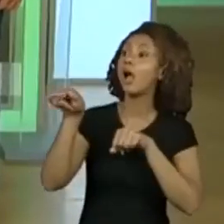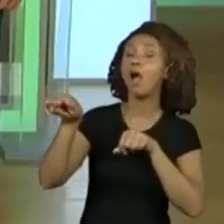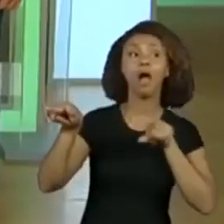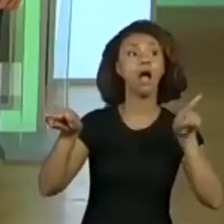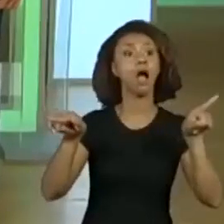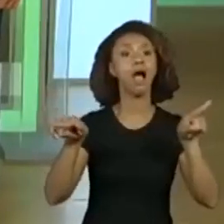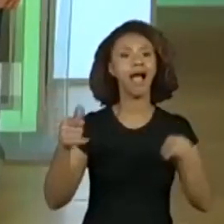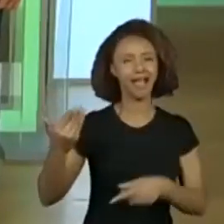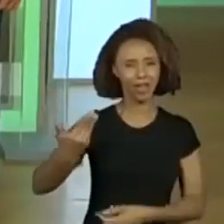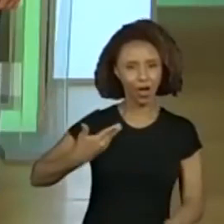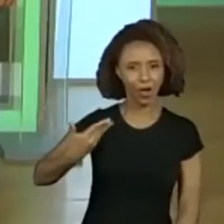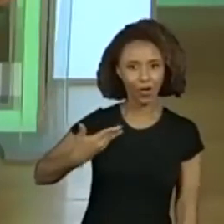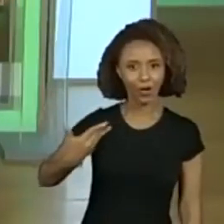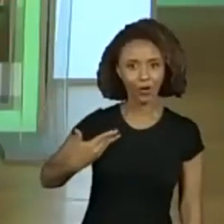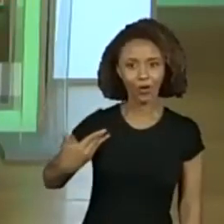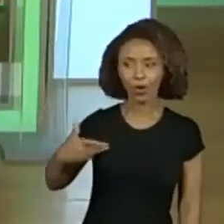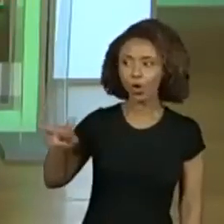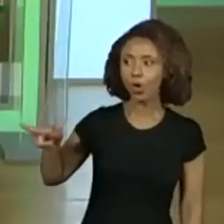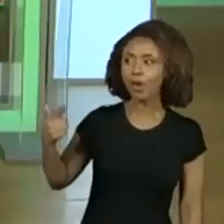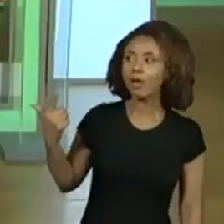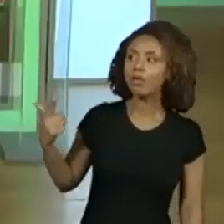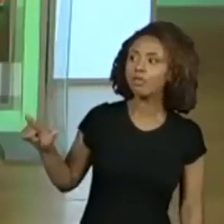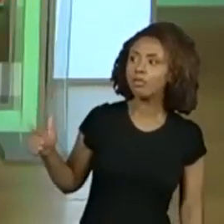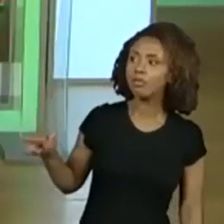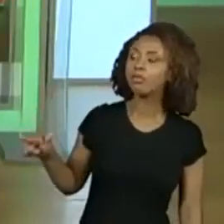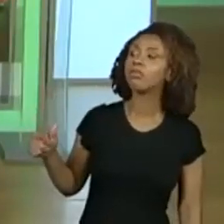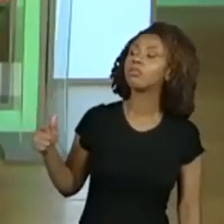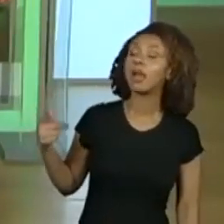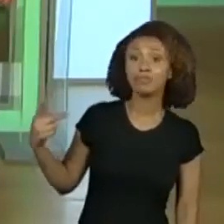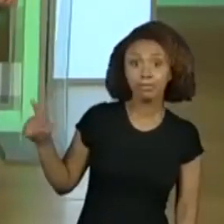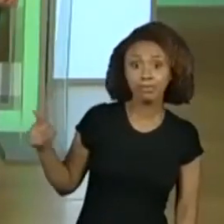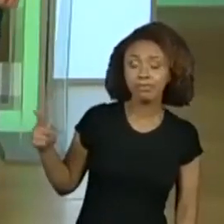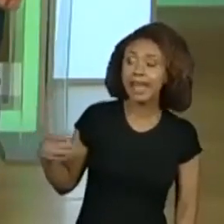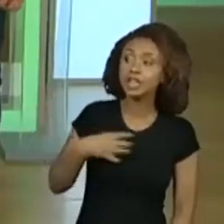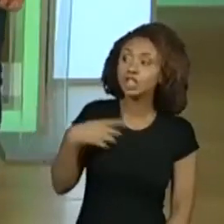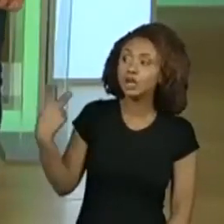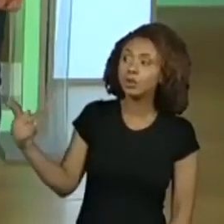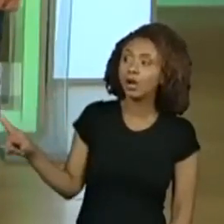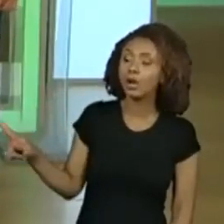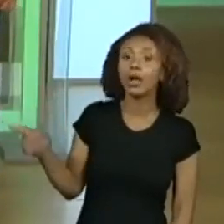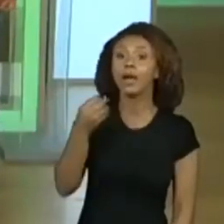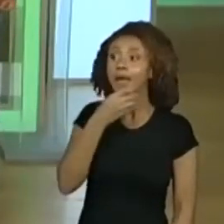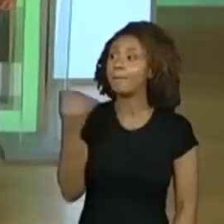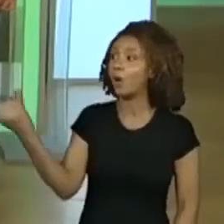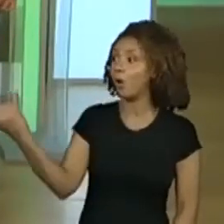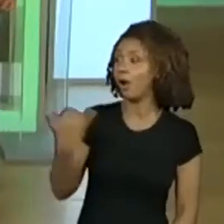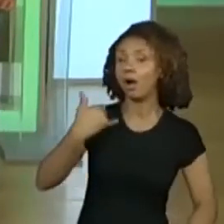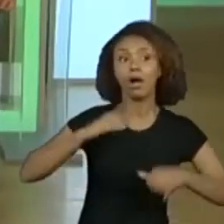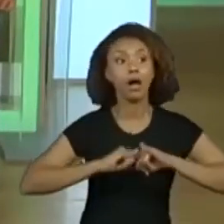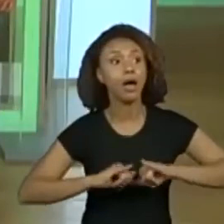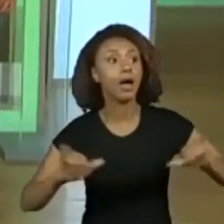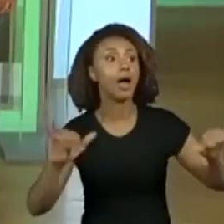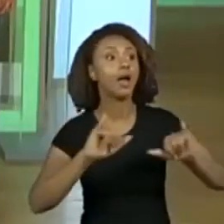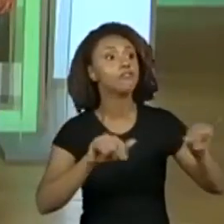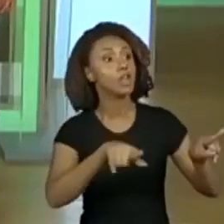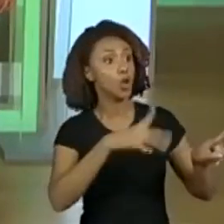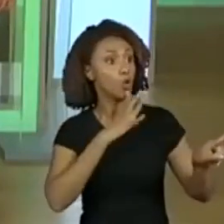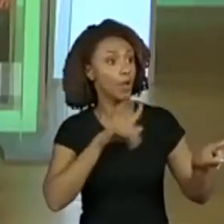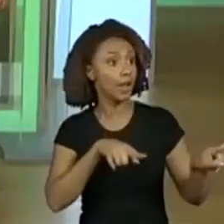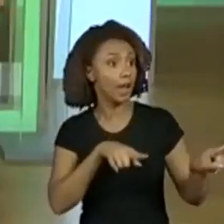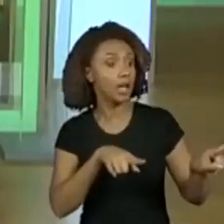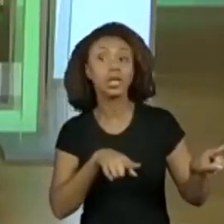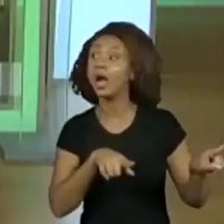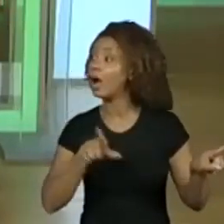um colega faz uma uma situação de uma forma é bom que ele compartilhe com os demais para que o outro também